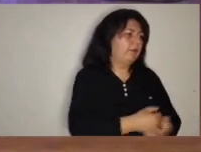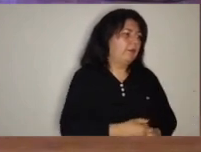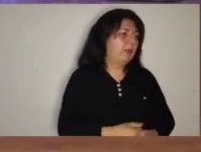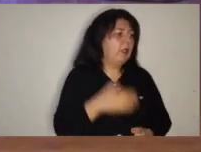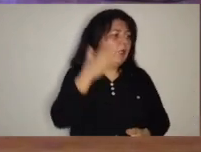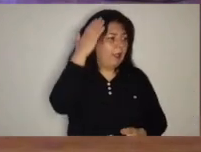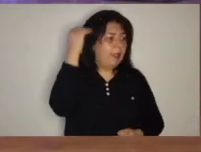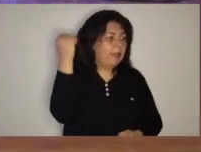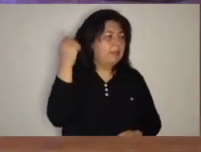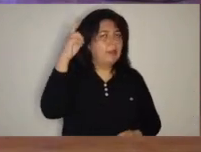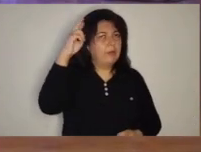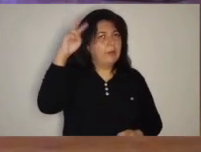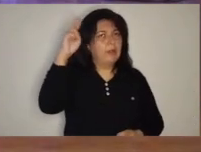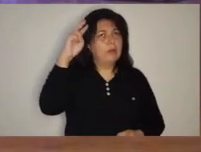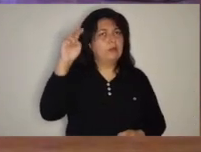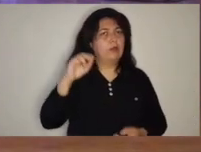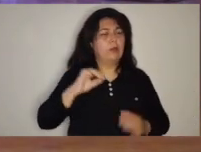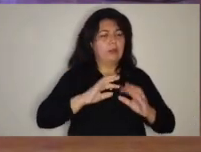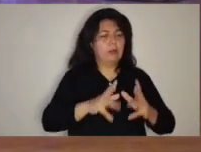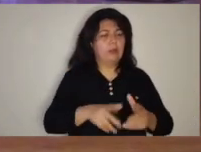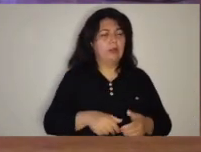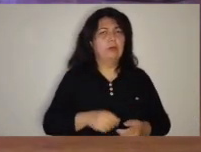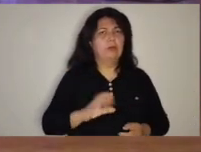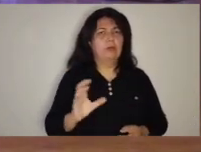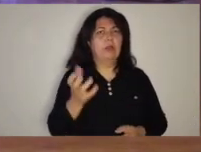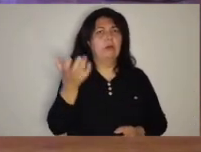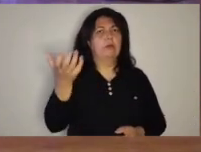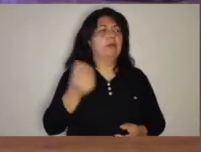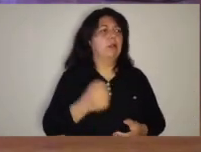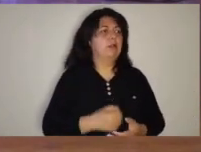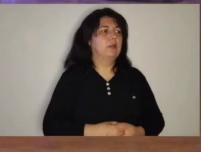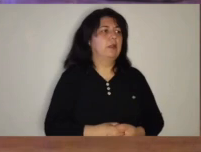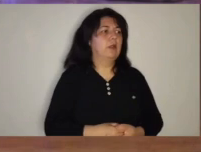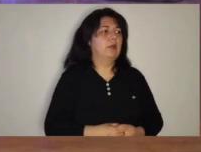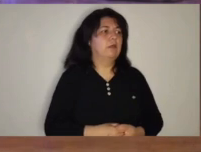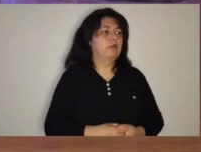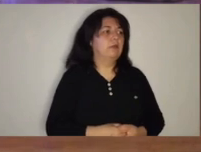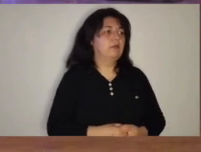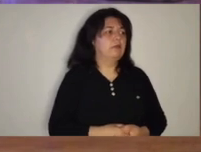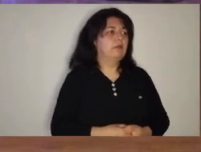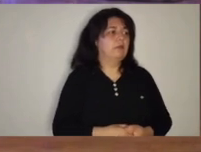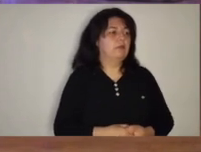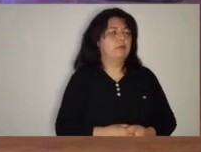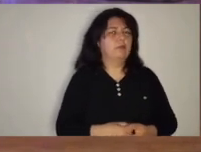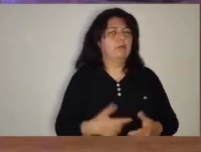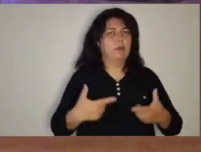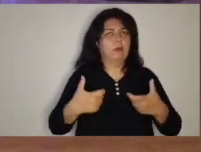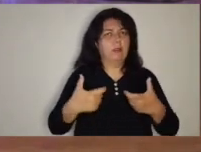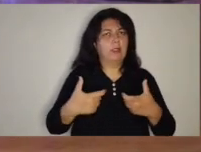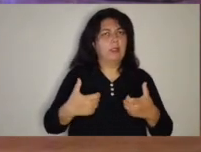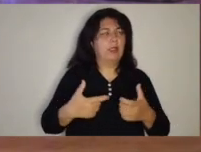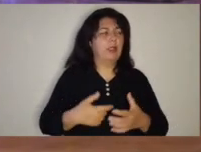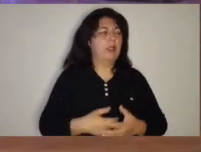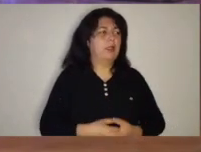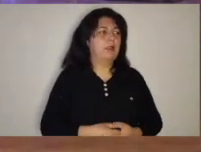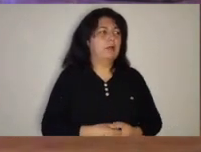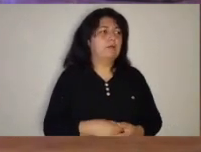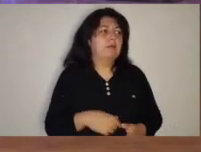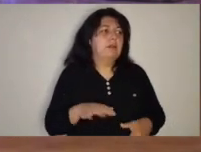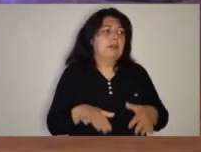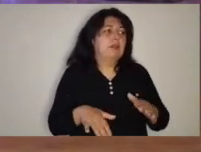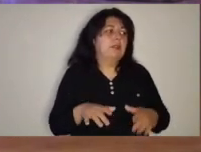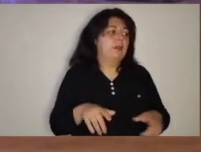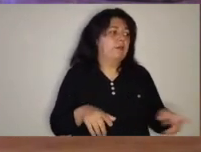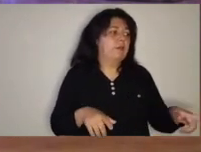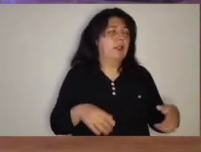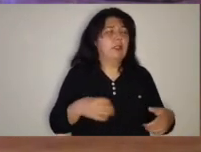sabia o que tinha acontecido com o povo filisteu, o que aconteceu na cidade de Bet-Semes. E aí, quando a arca chegou na casa